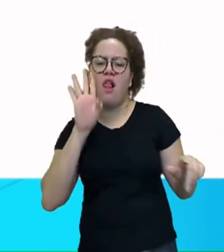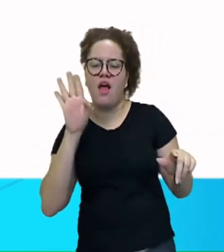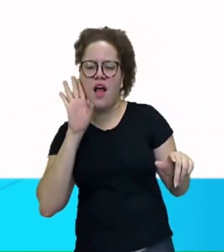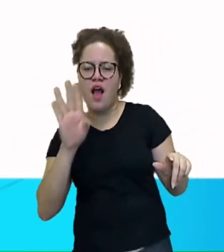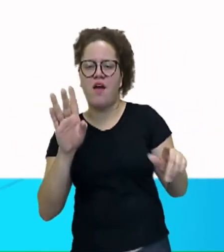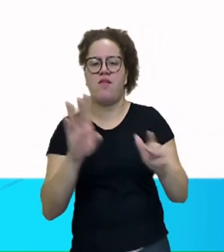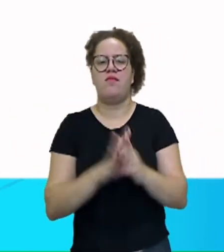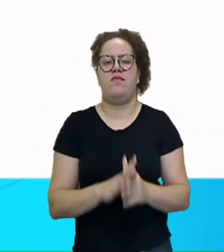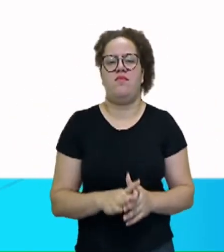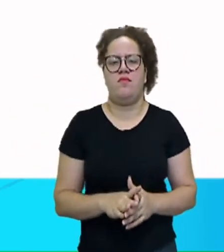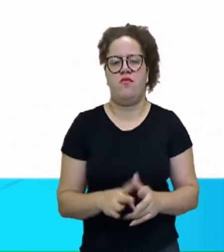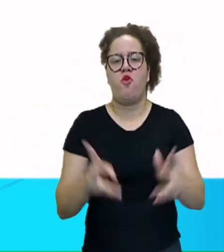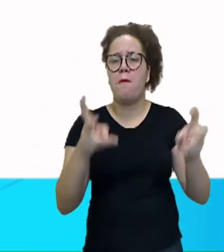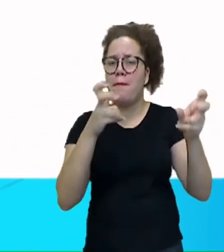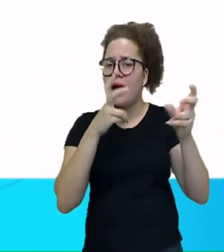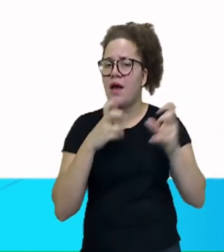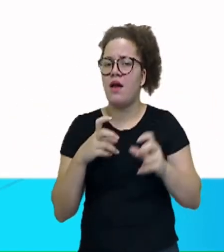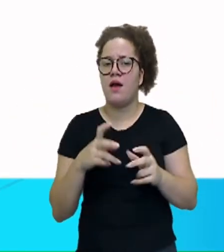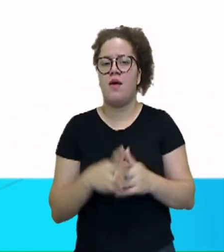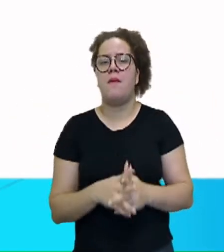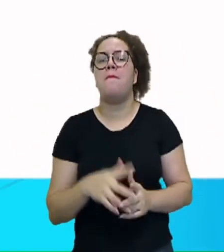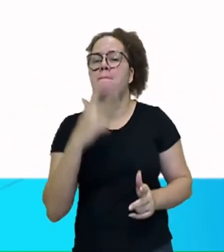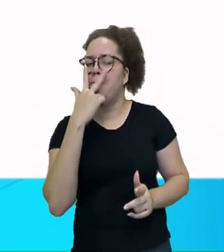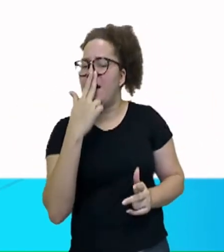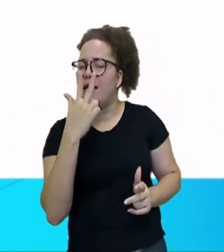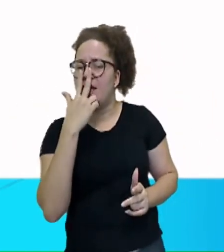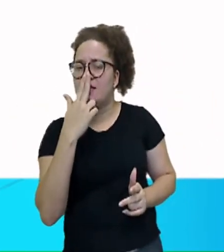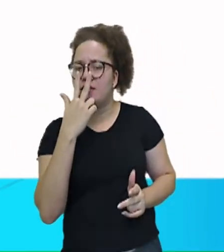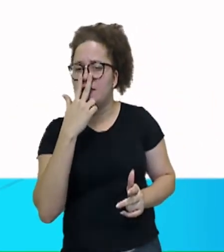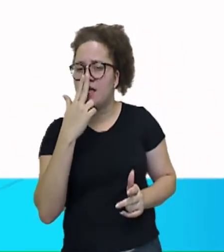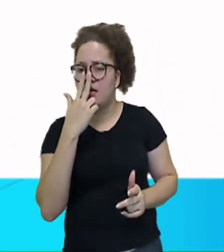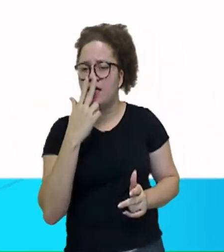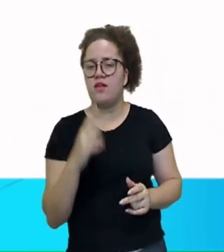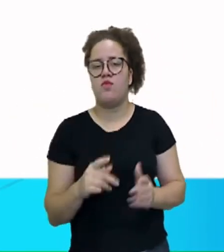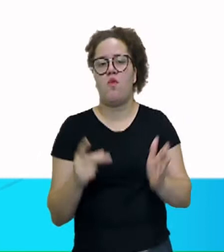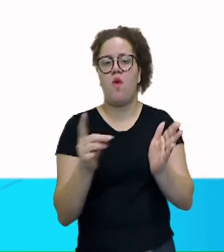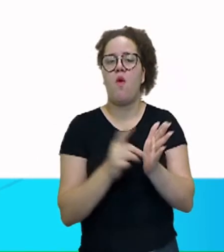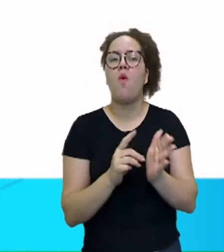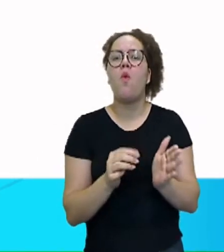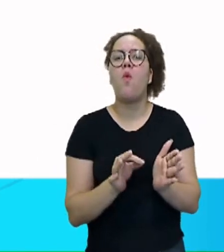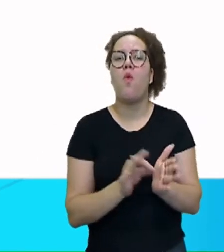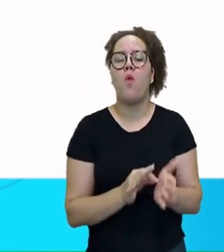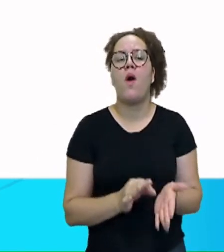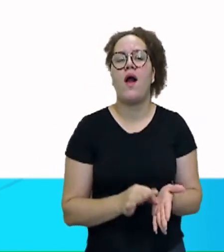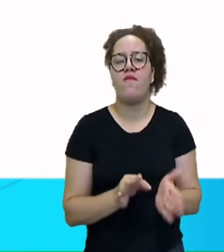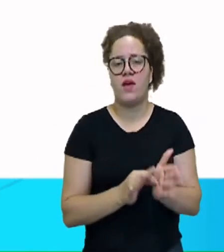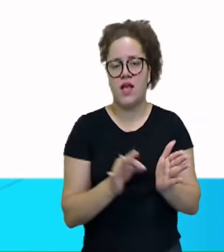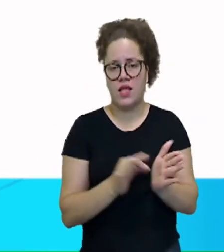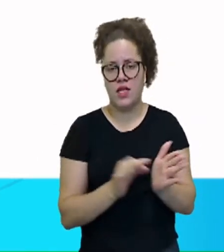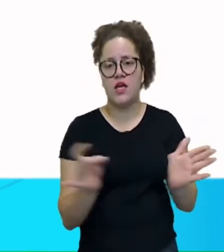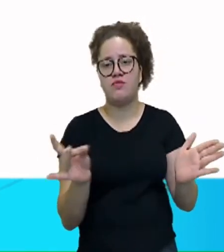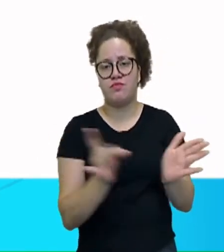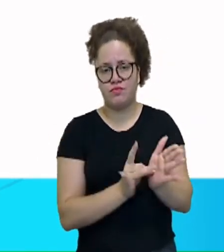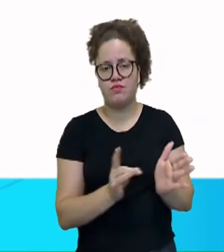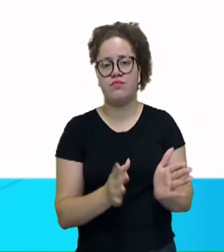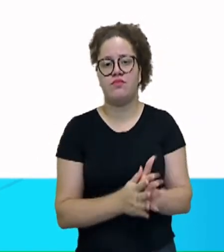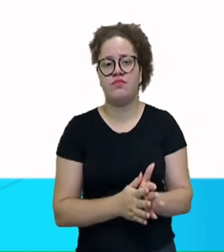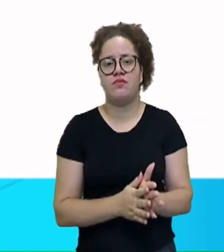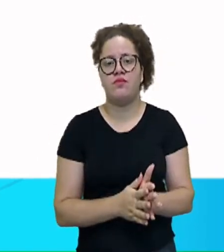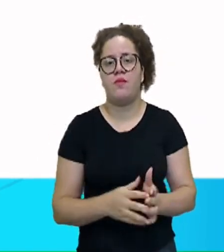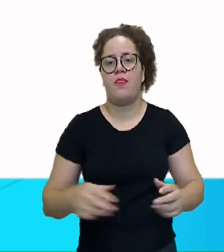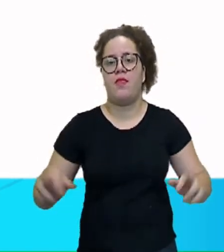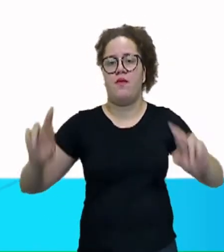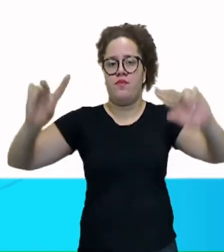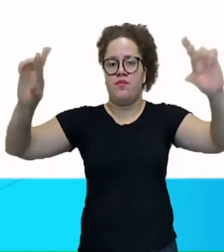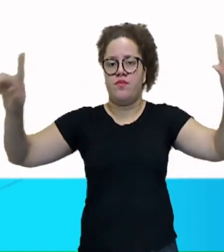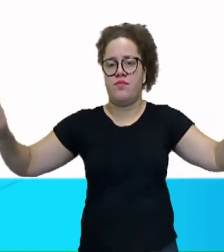como que ficou muito parecido. Mesmo o objeto sendo totalmente inusitado. É um objeto, ou seja,